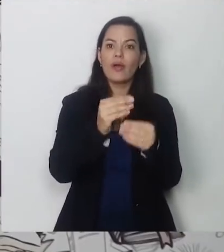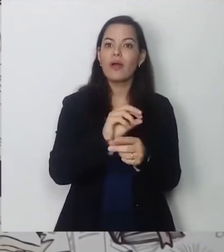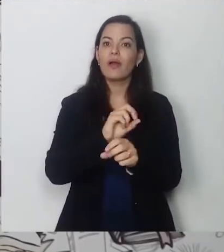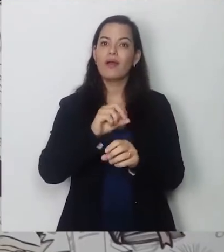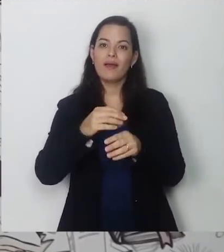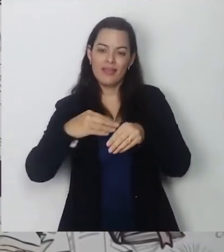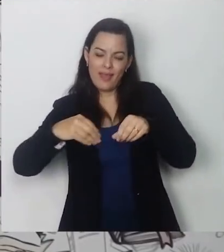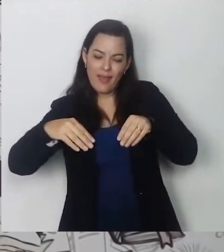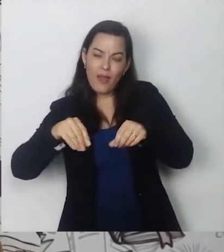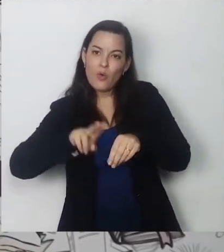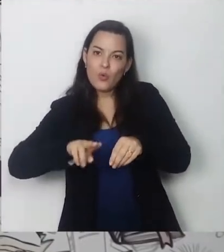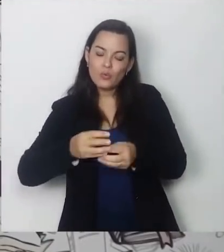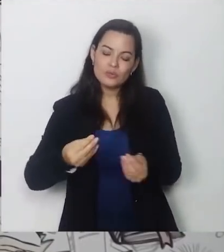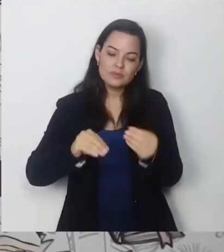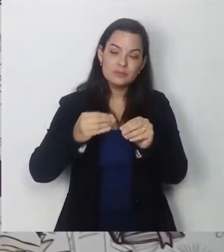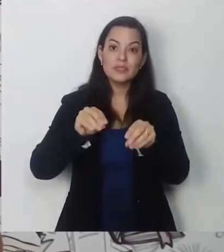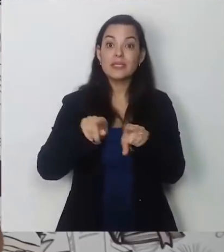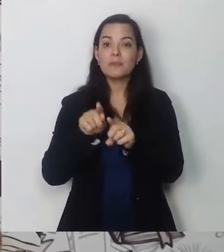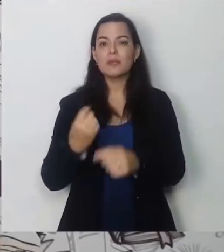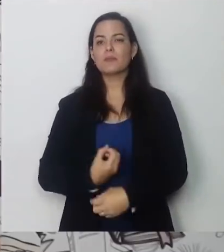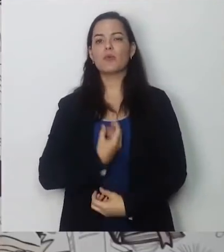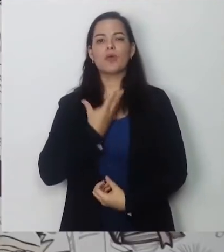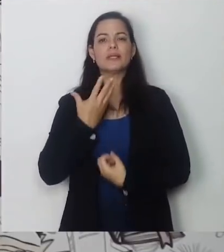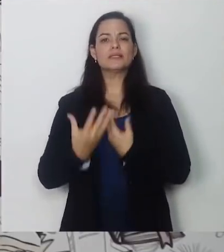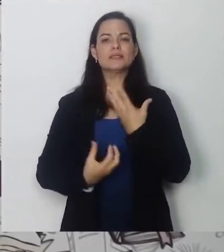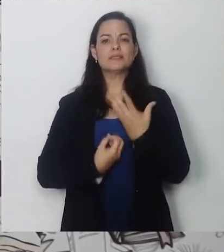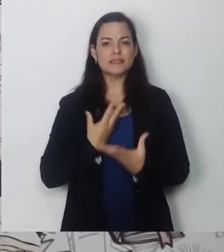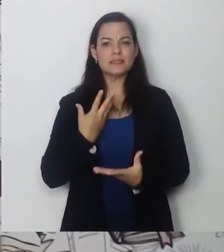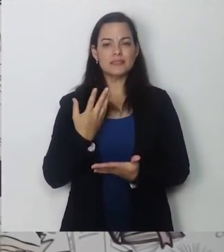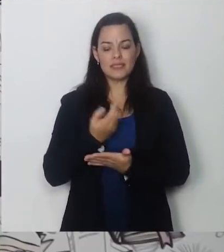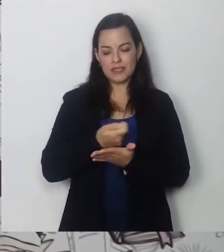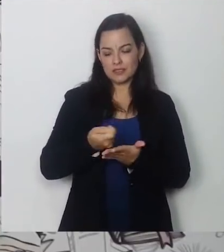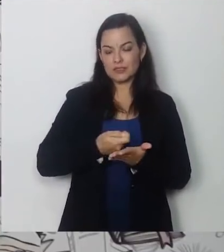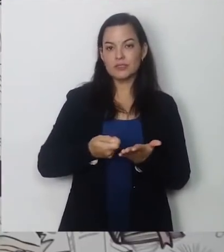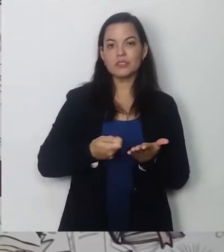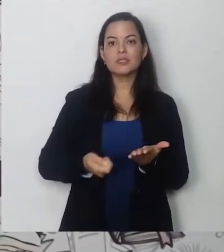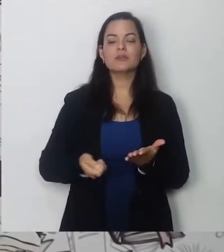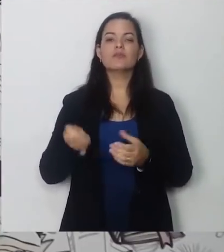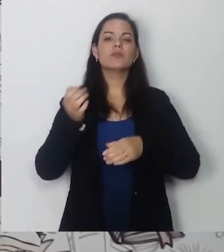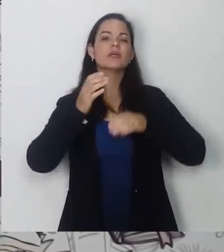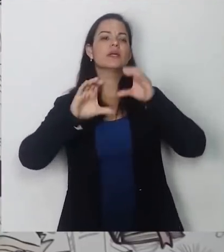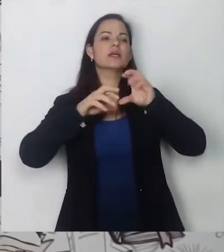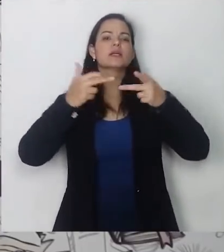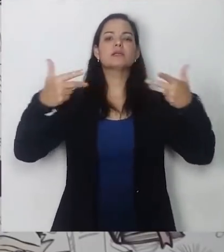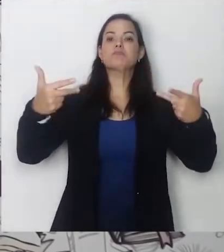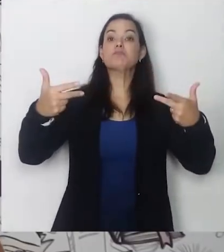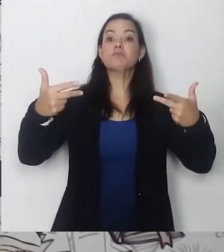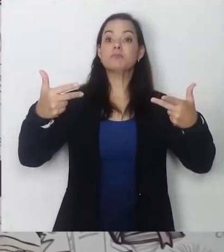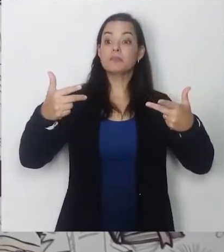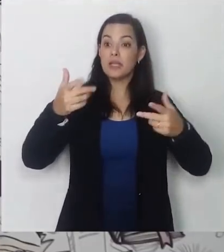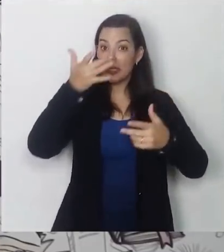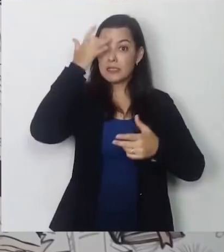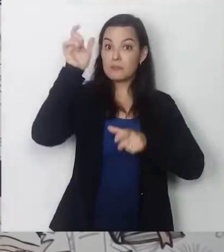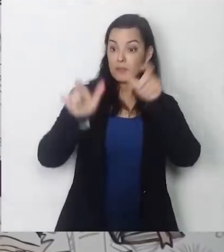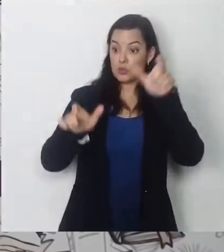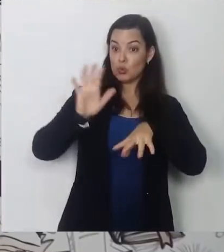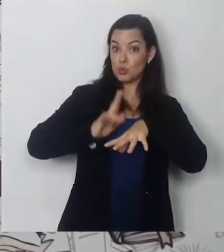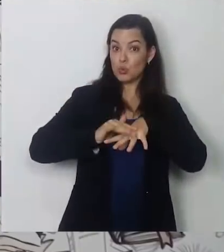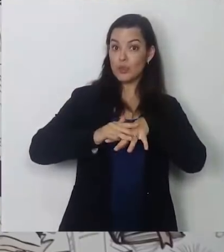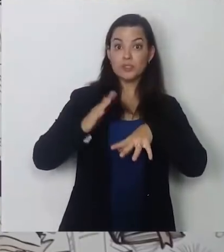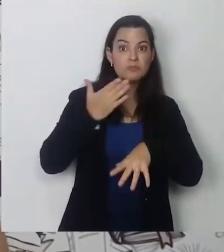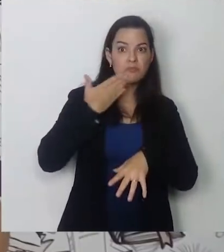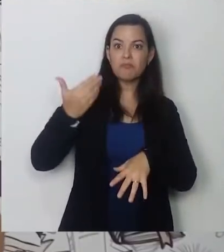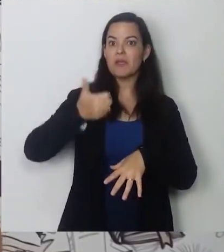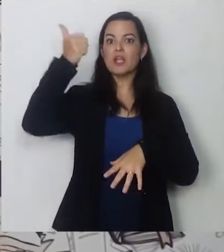os pacientes tinham uma melhora no seu quadro de internação e muitos